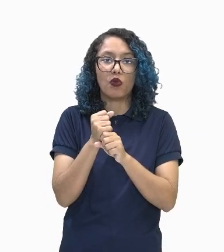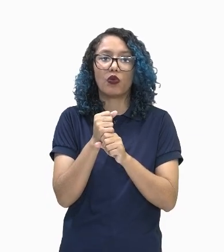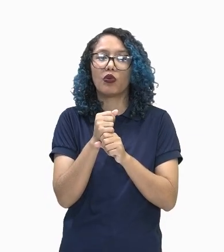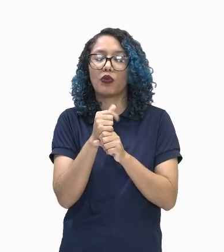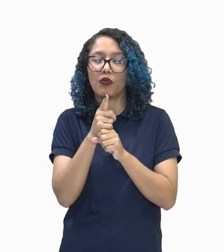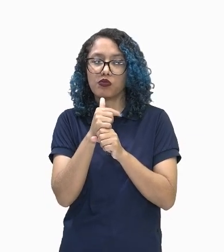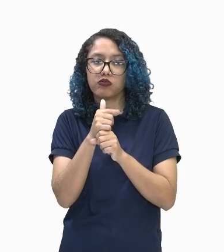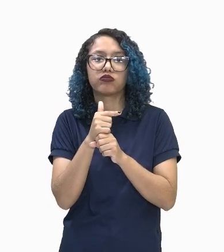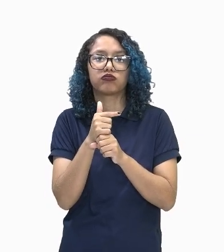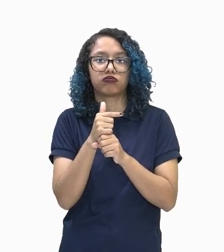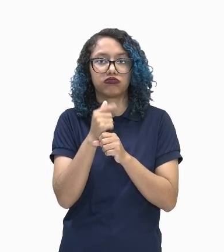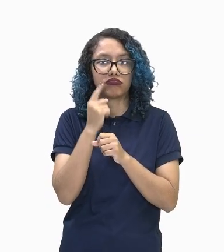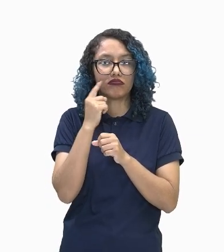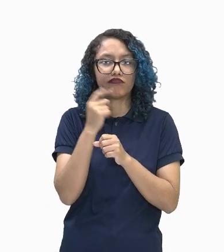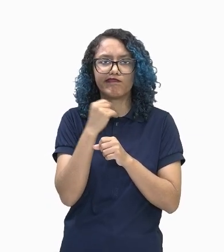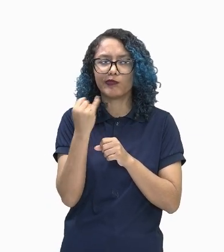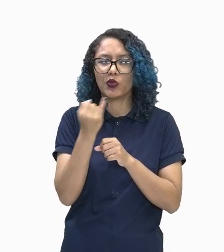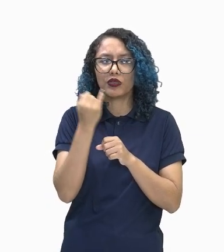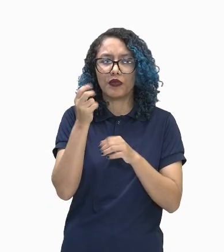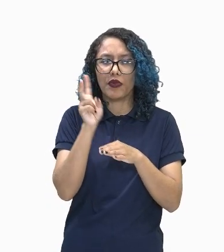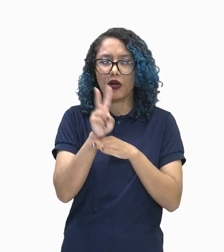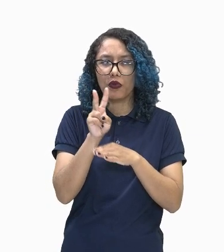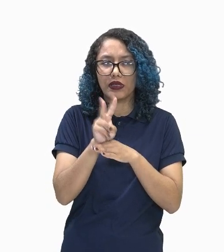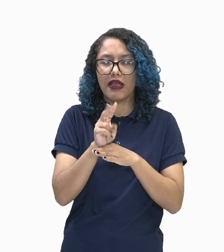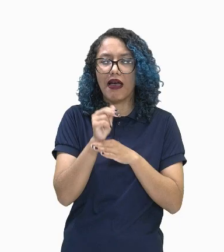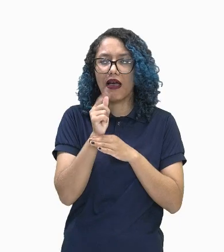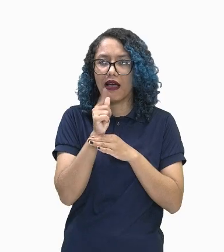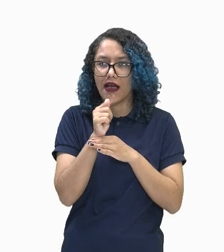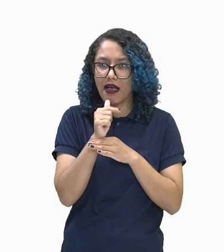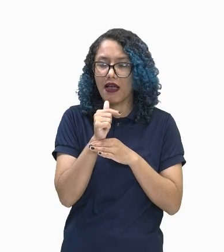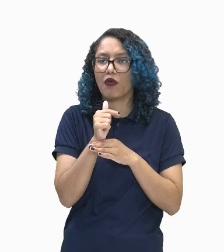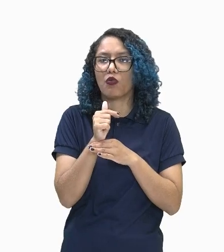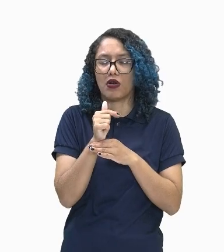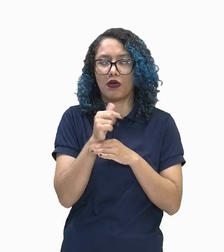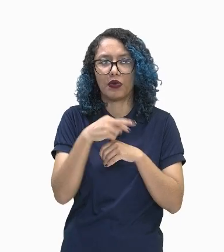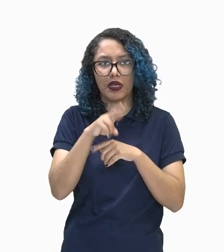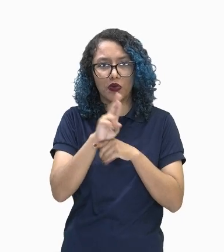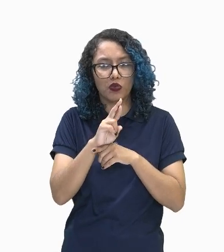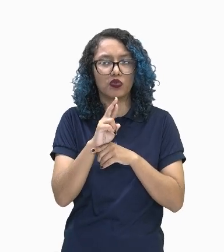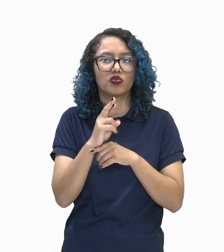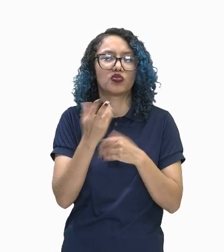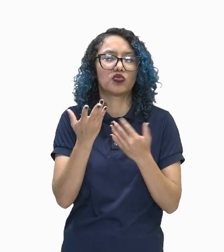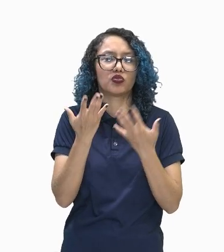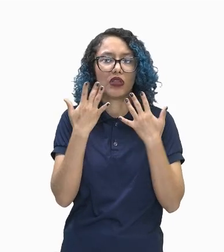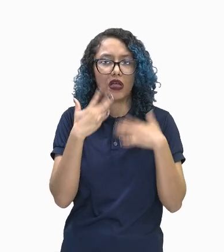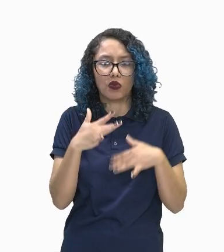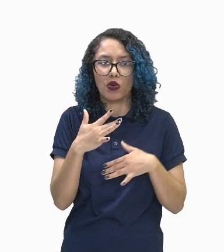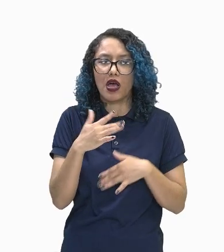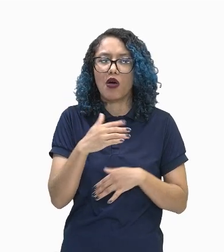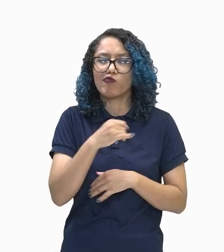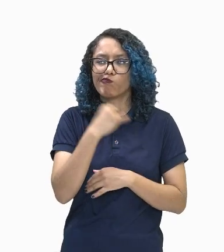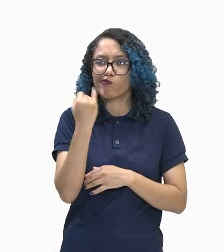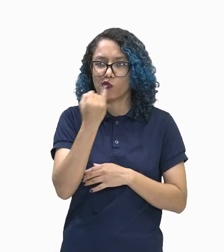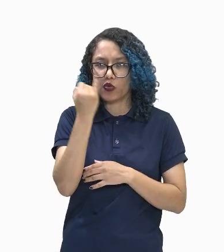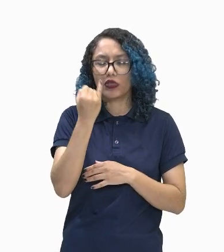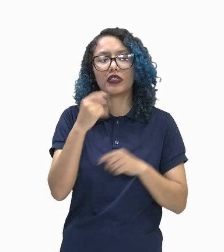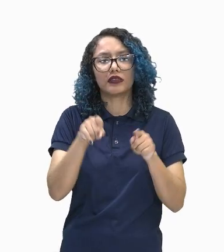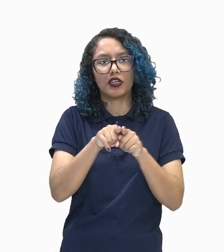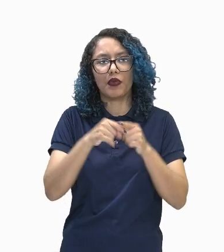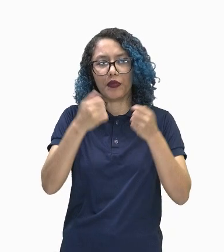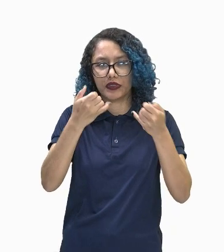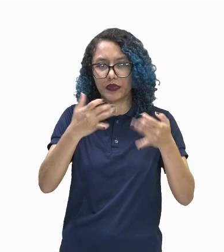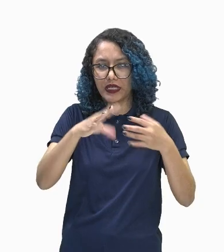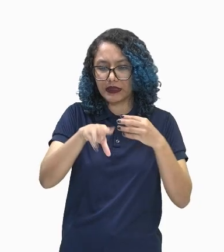vital. Então, o título ele traz mais explicações, né? Além do que está lá